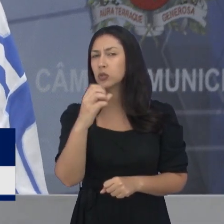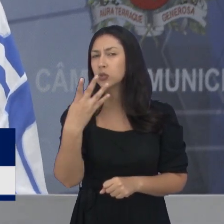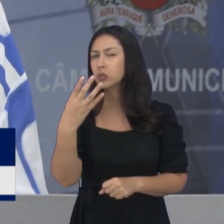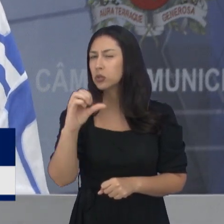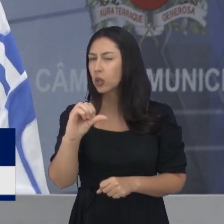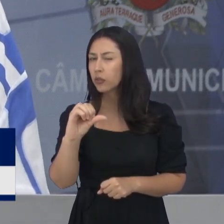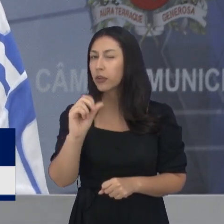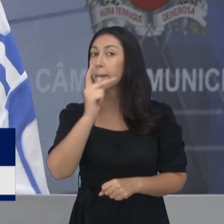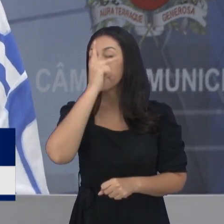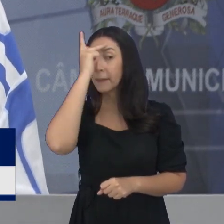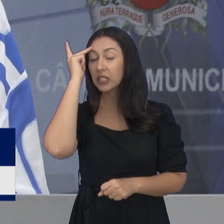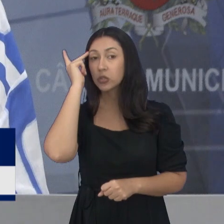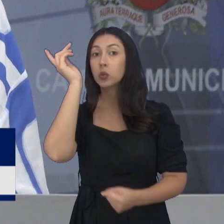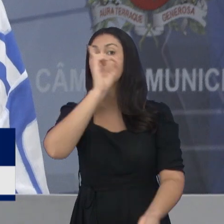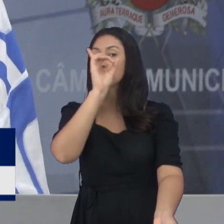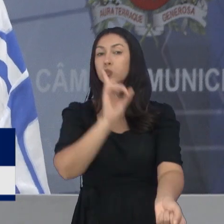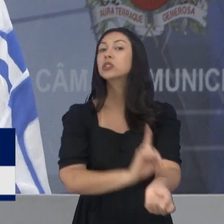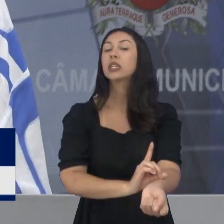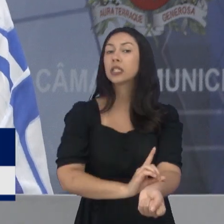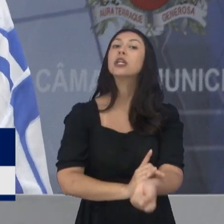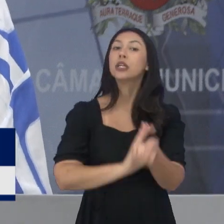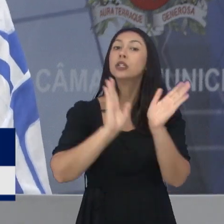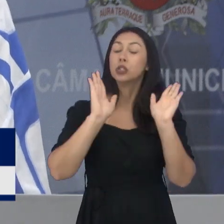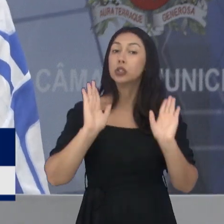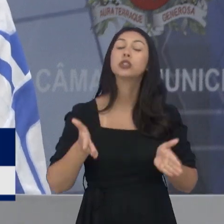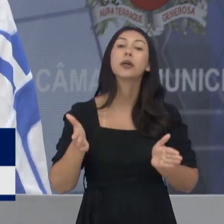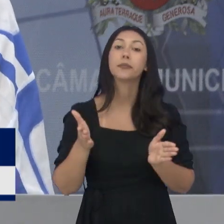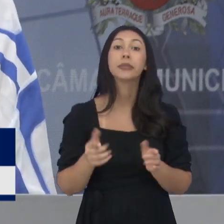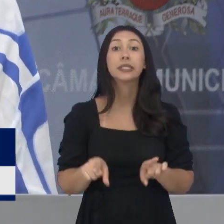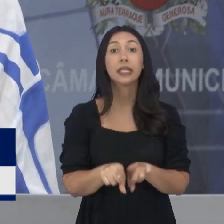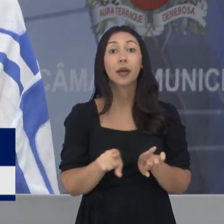12.949 casos confirmados. E